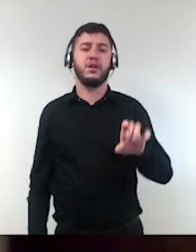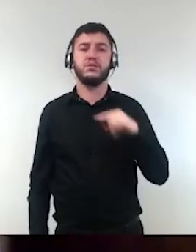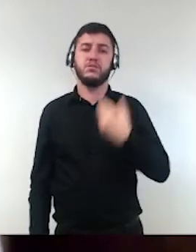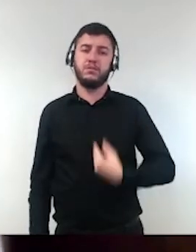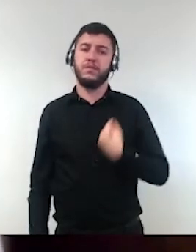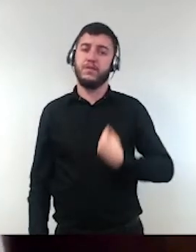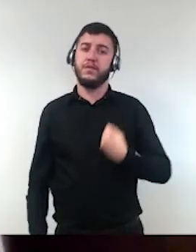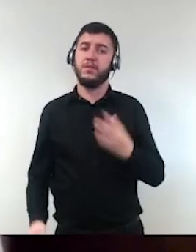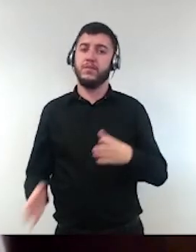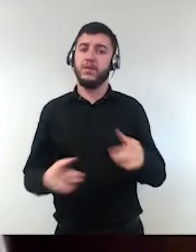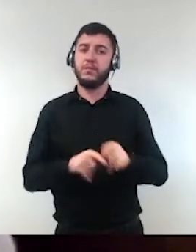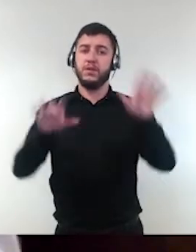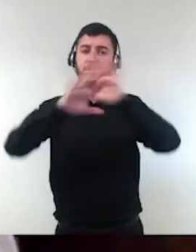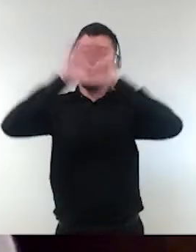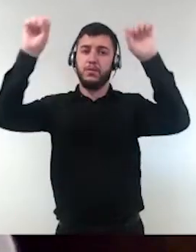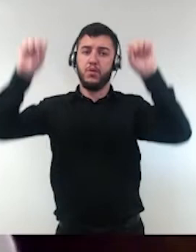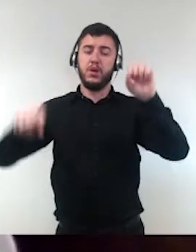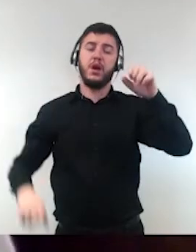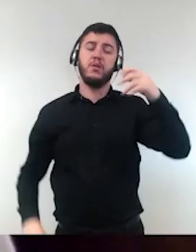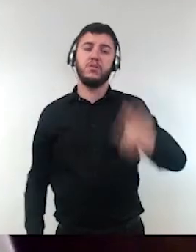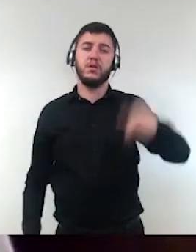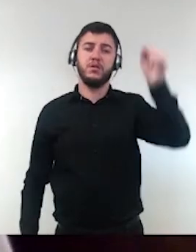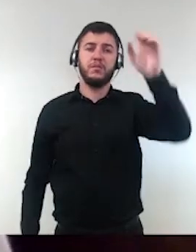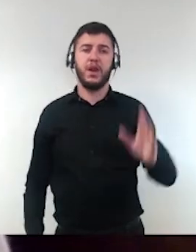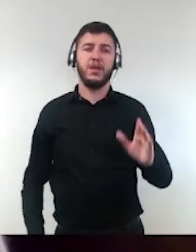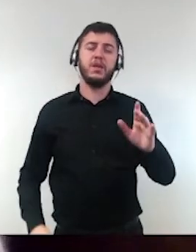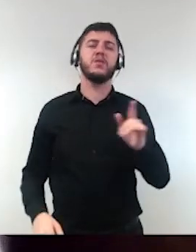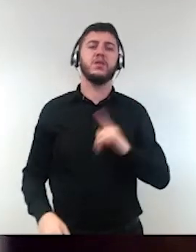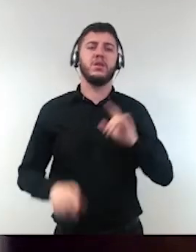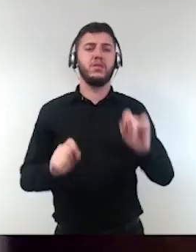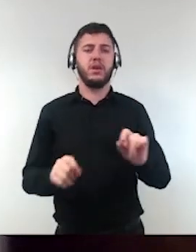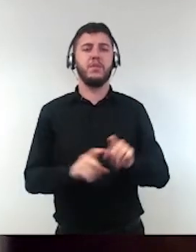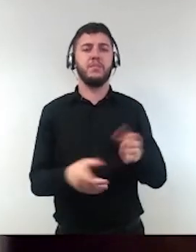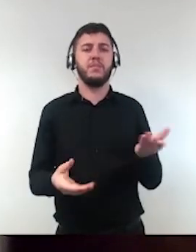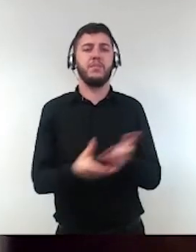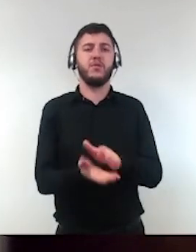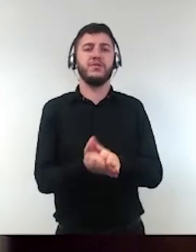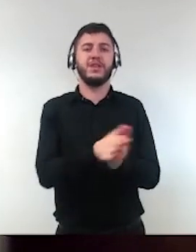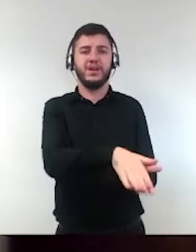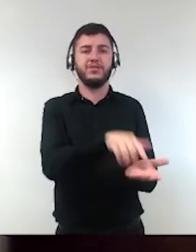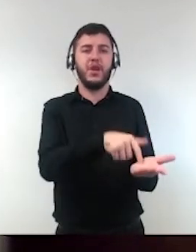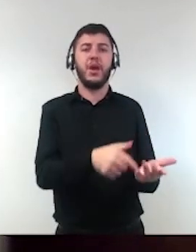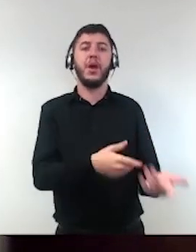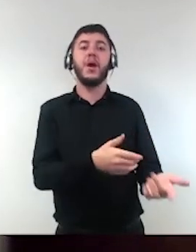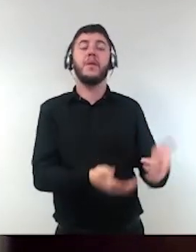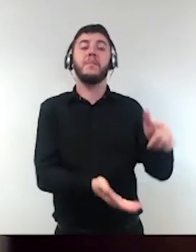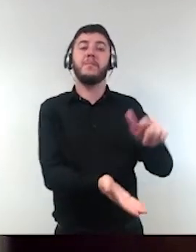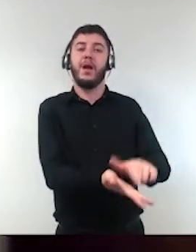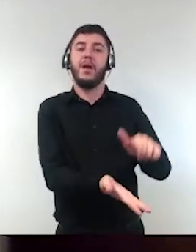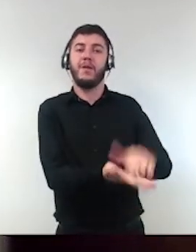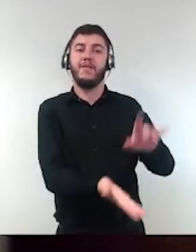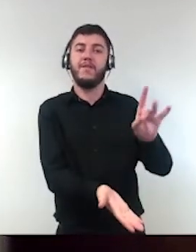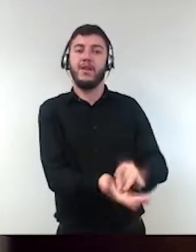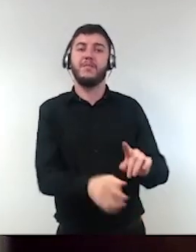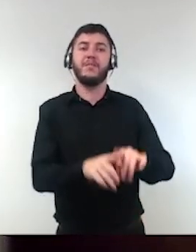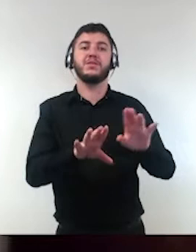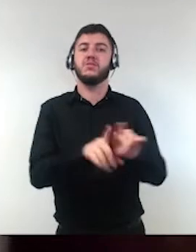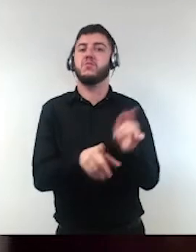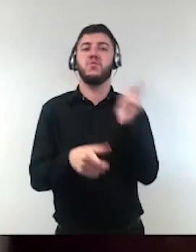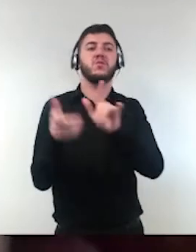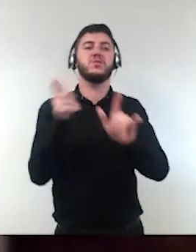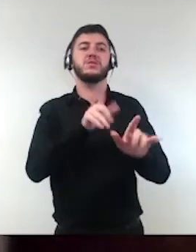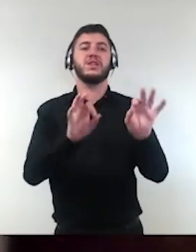em que 93% do acervo era físico. Então, o tribunal realmente não conseguia, pelo isolamento